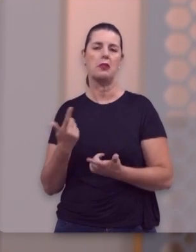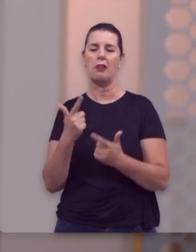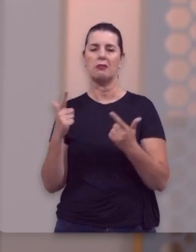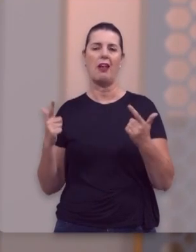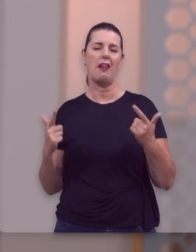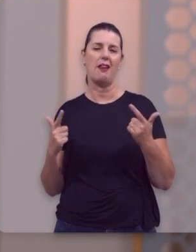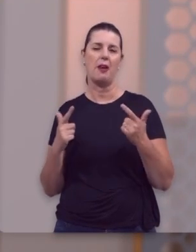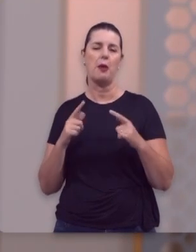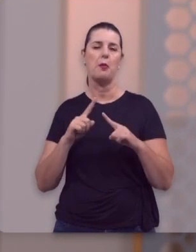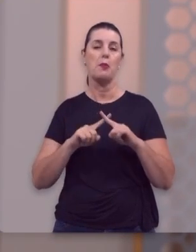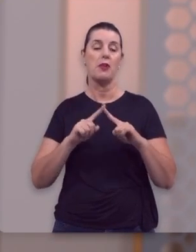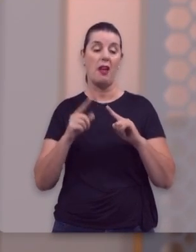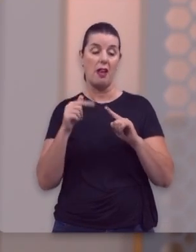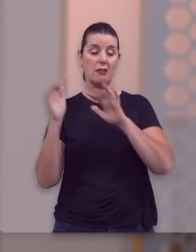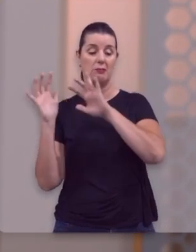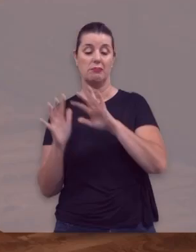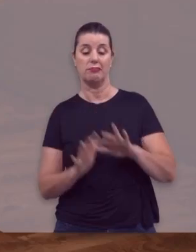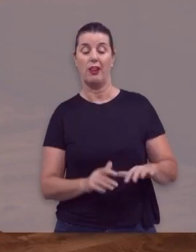já passaram.